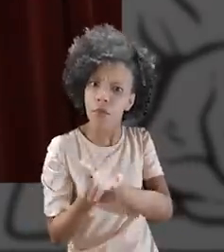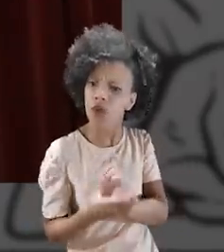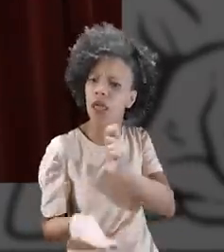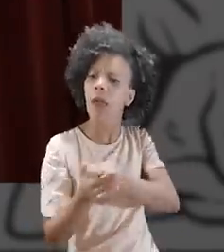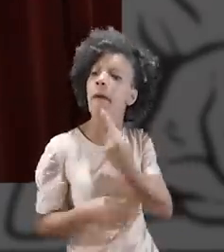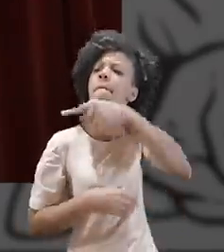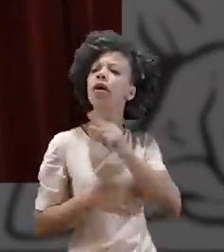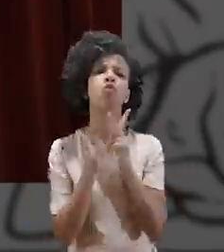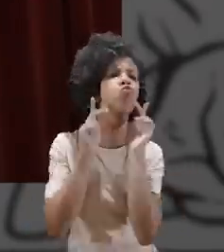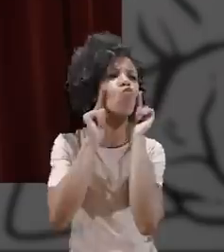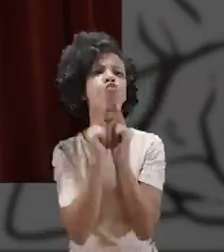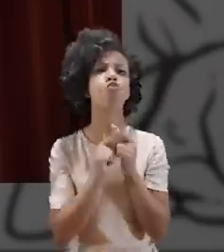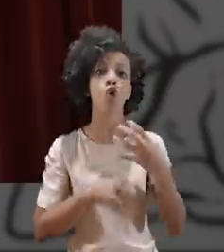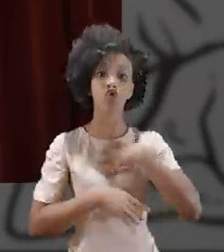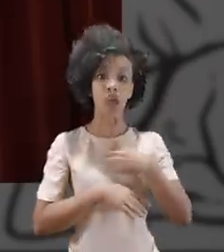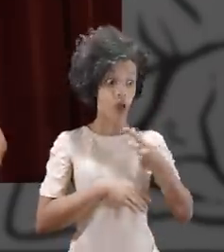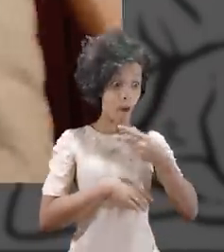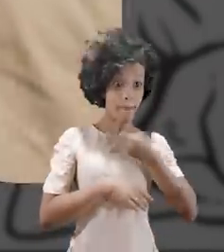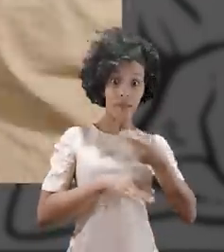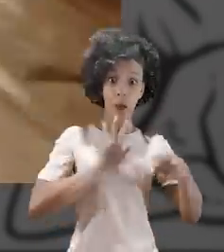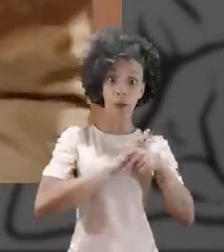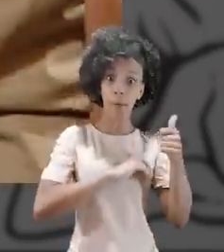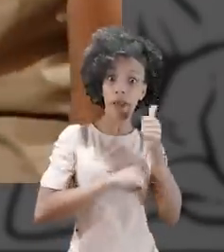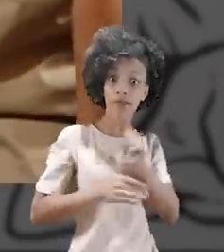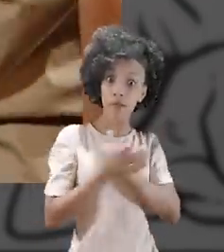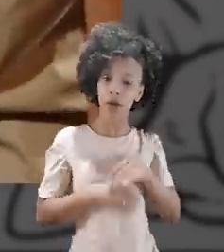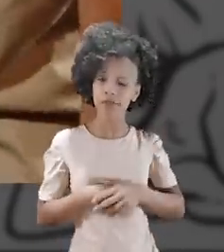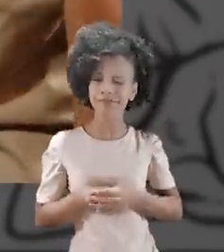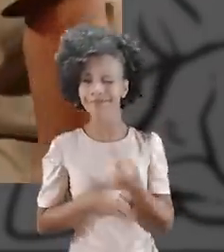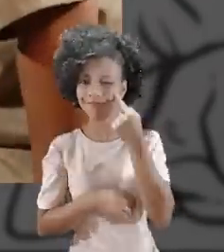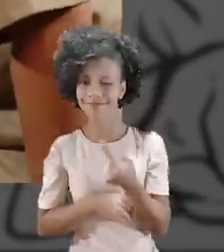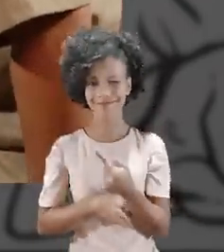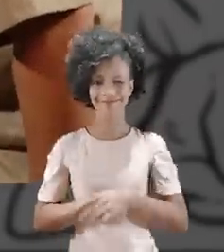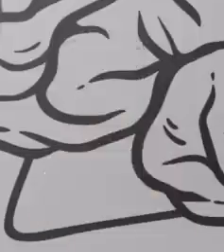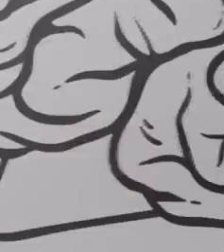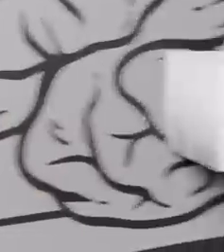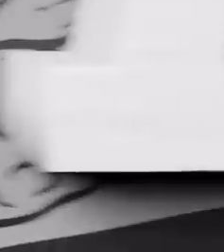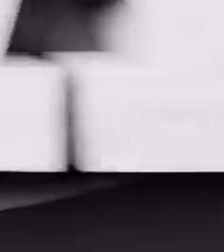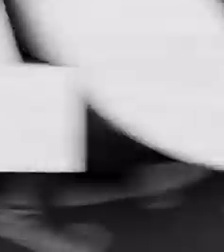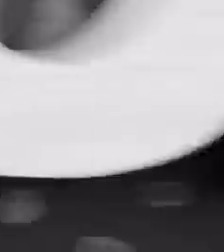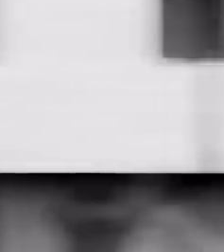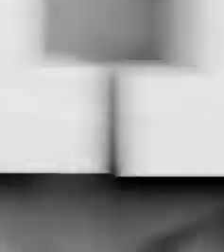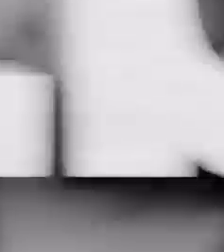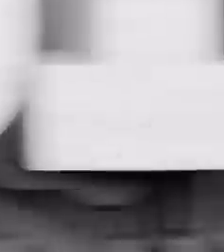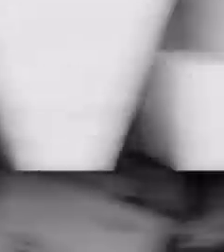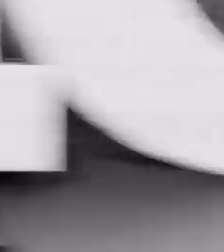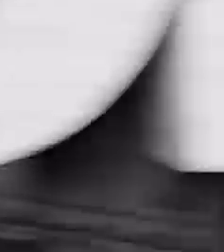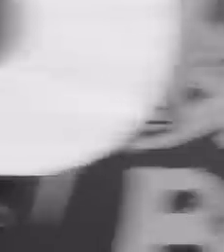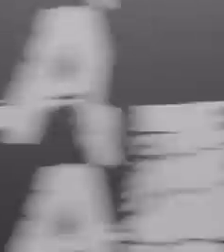mulheres que mandam os maridos ele no barbeiro cortar da forma que elas gostam cara tá imperdível Assis a